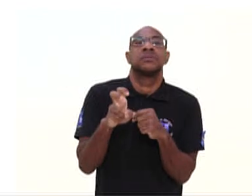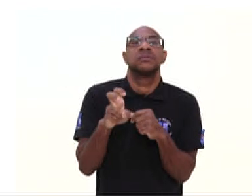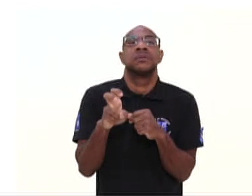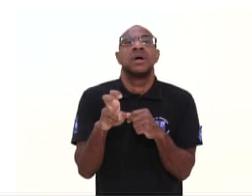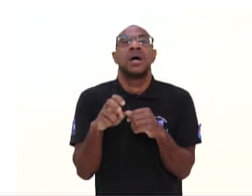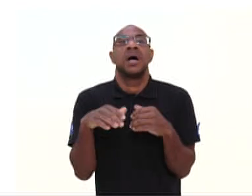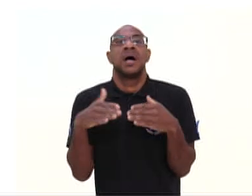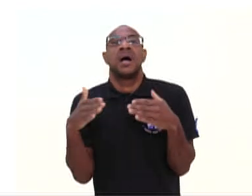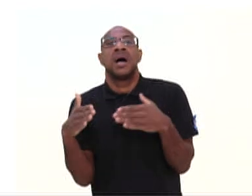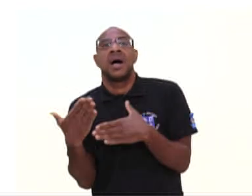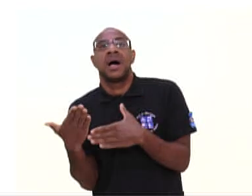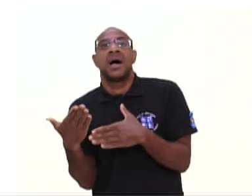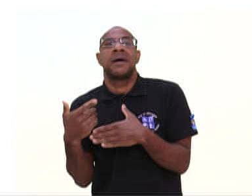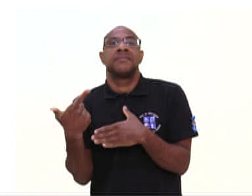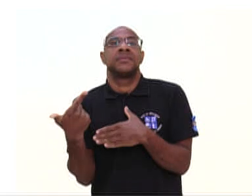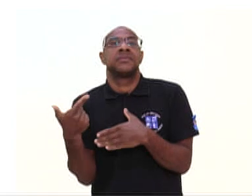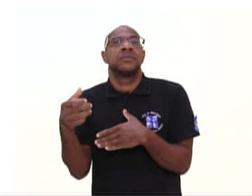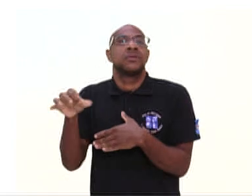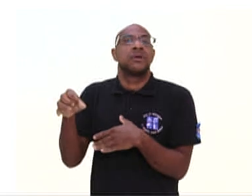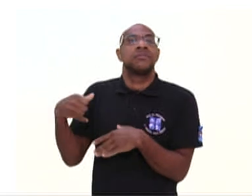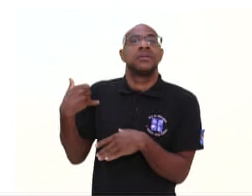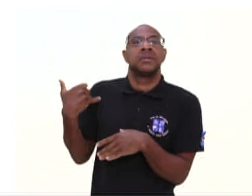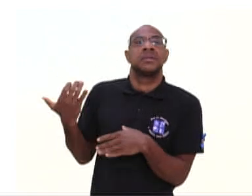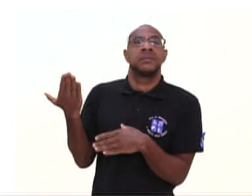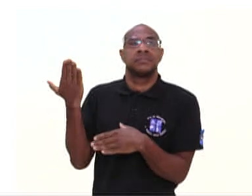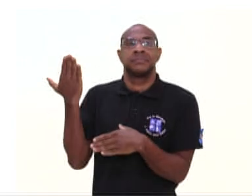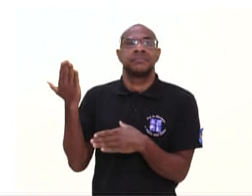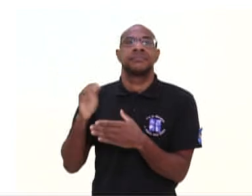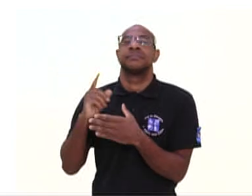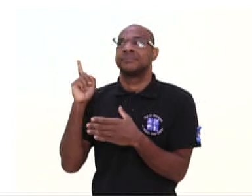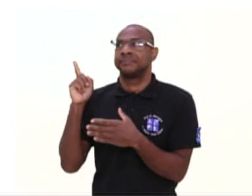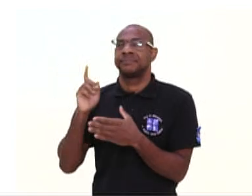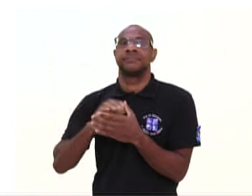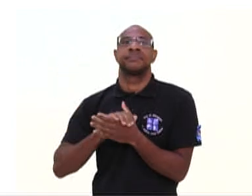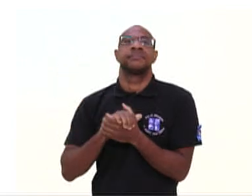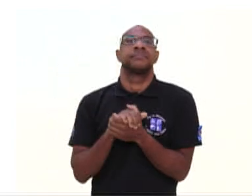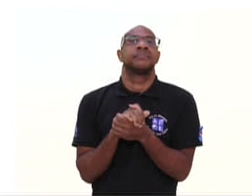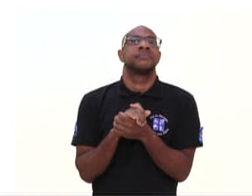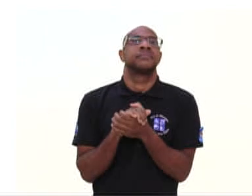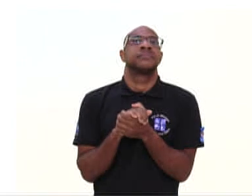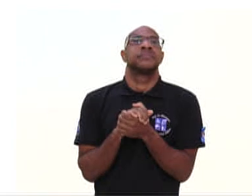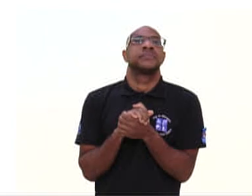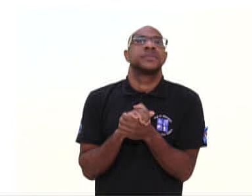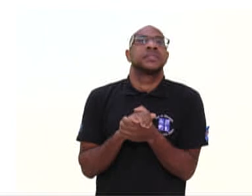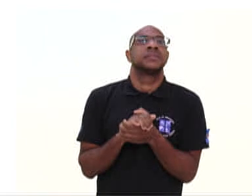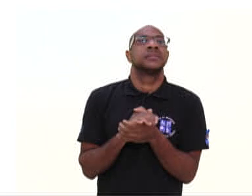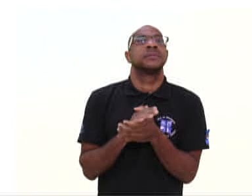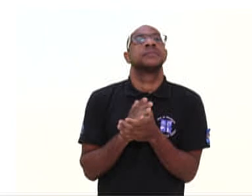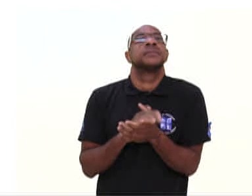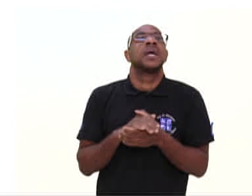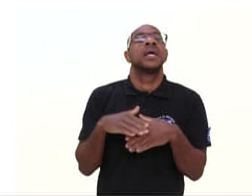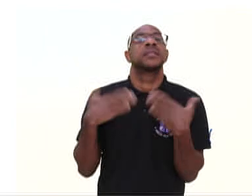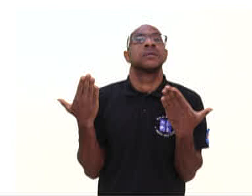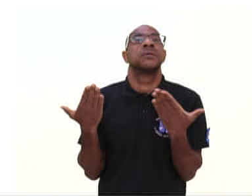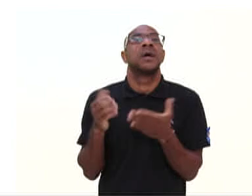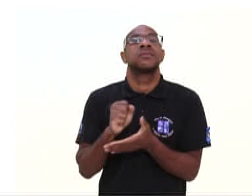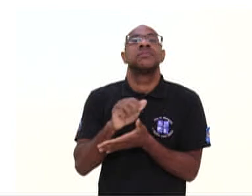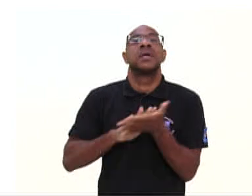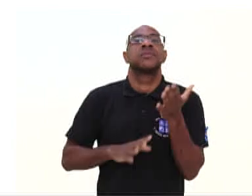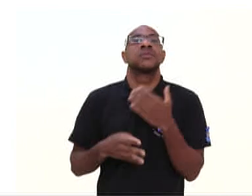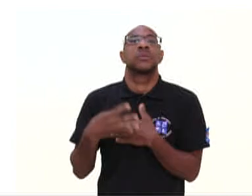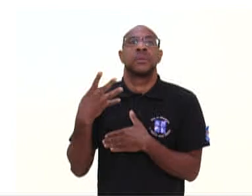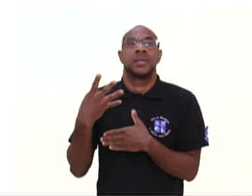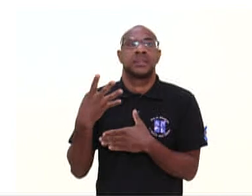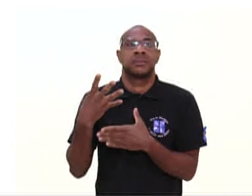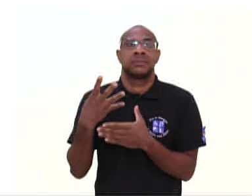26 anos, né? Eu até coloquei ali, ó, a legenda para vocês à direita, ok? Sigamos. Atividade 4, essa